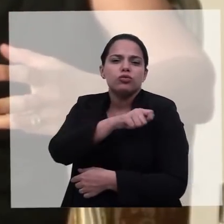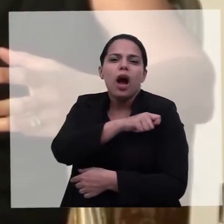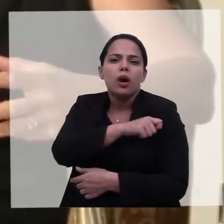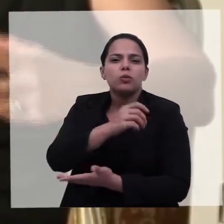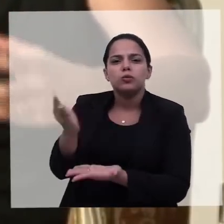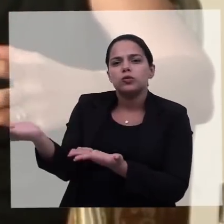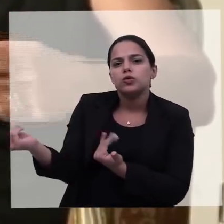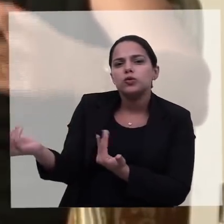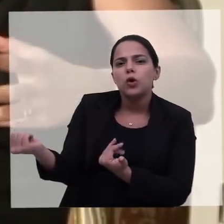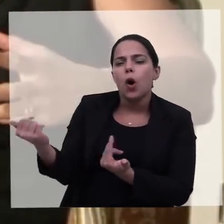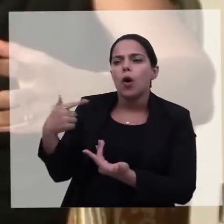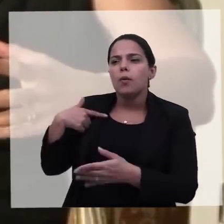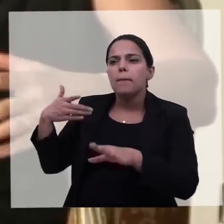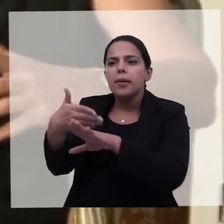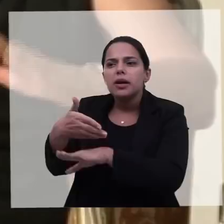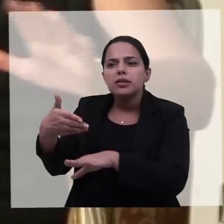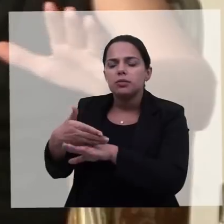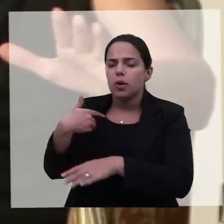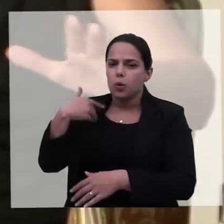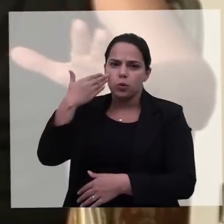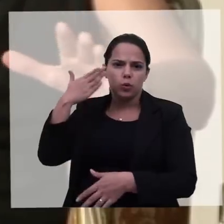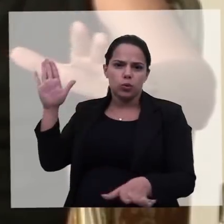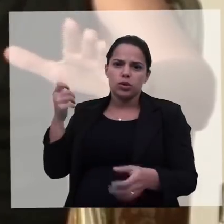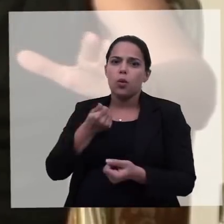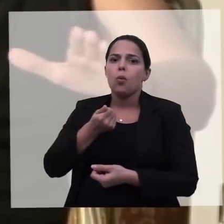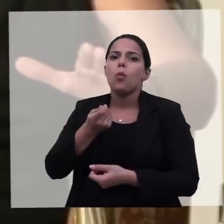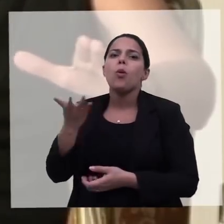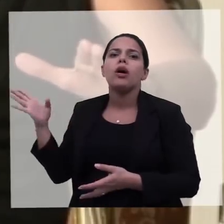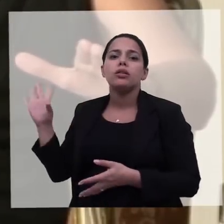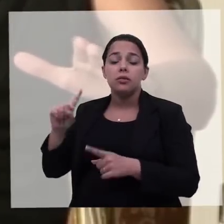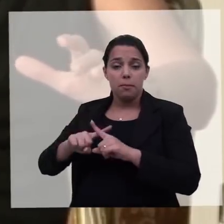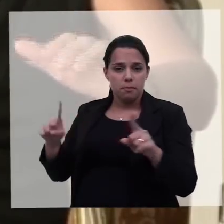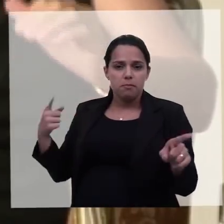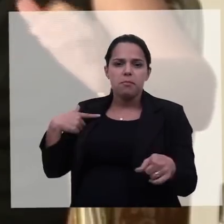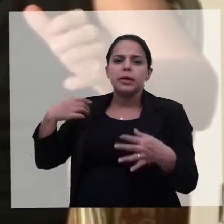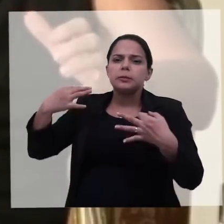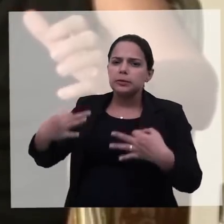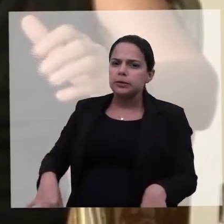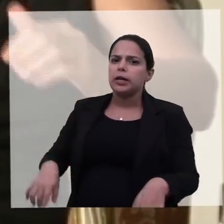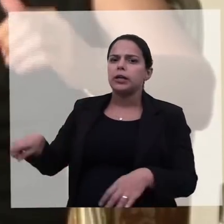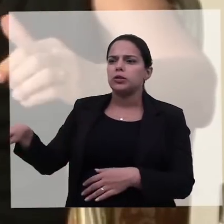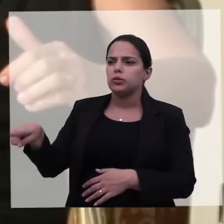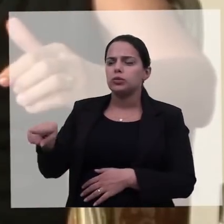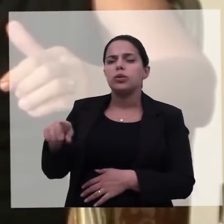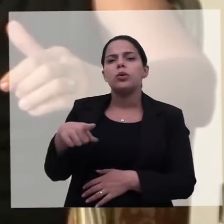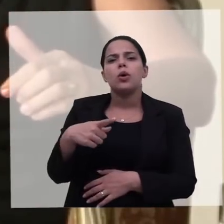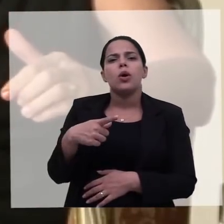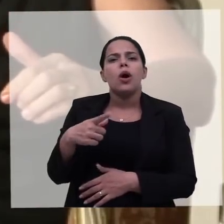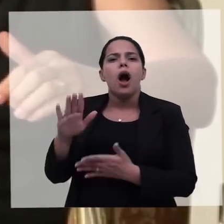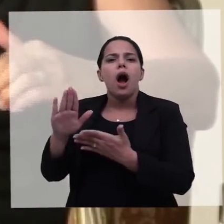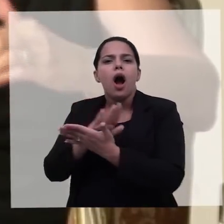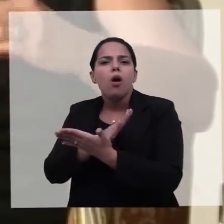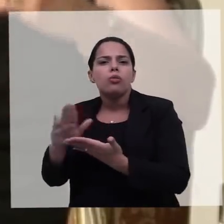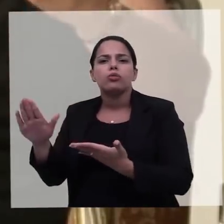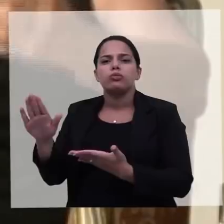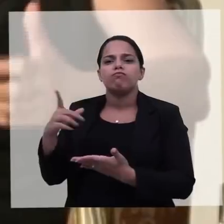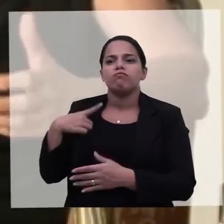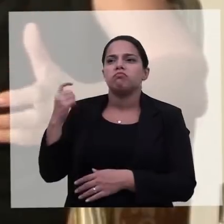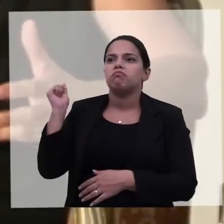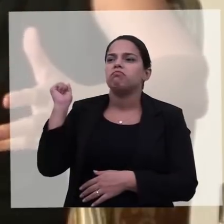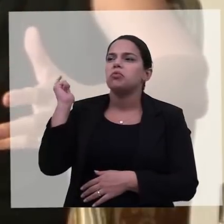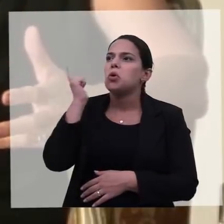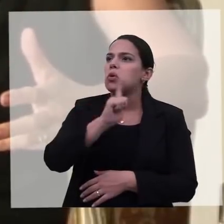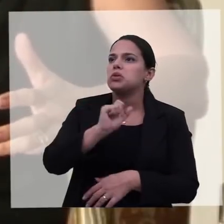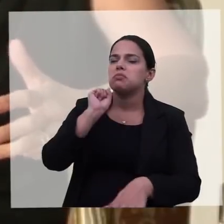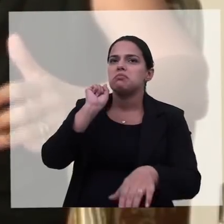quantas jovens não se envolveram, eu não sei o número, honestamente, mas o que eu sei é que muitos deles saíram, hoje já